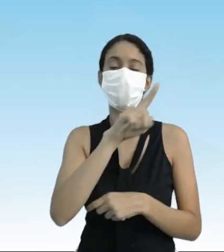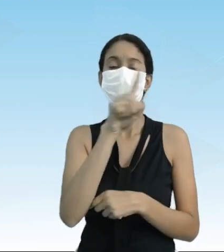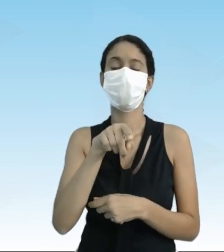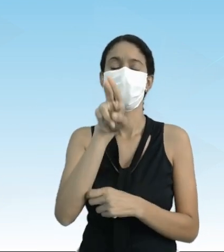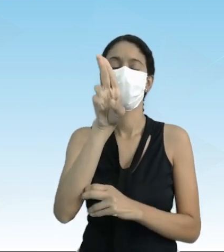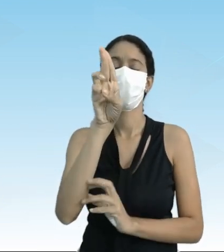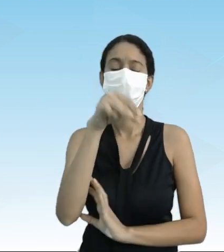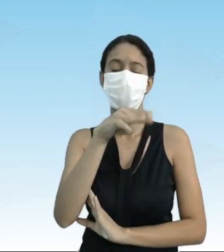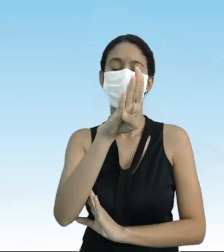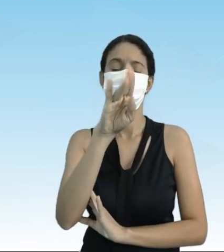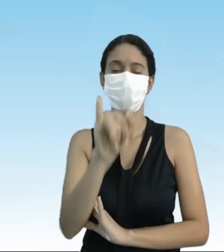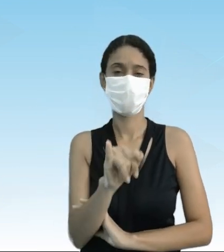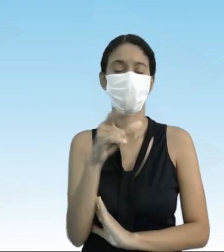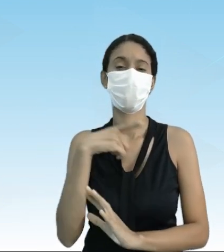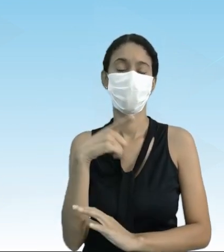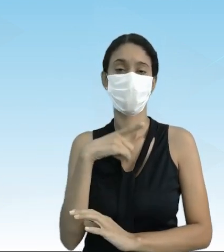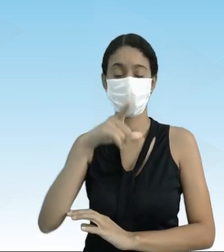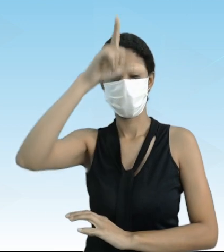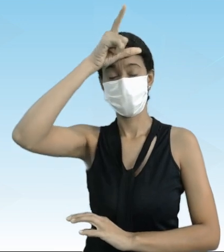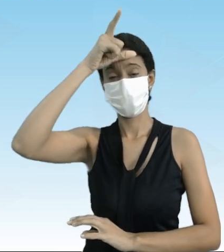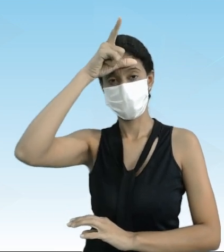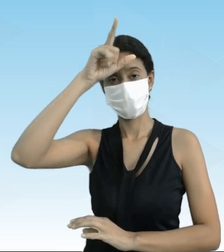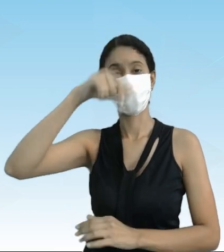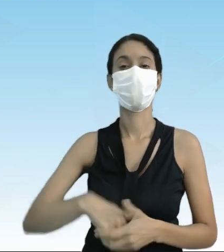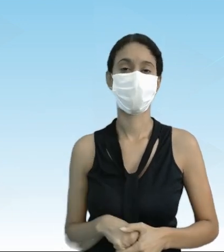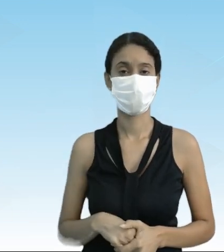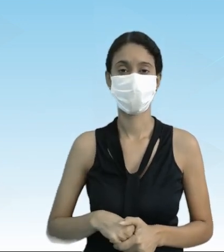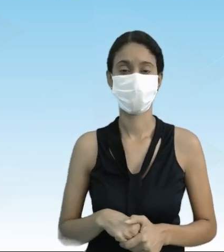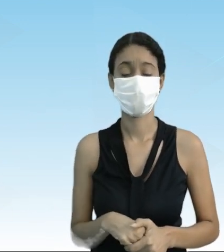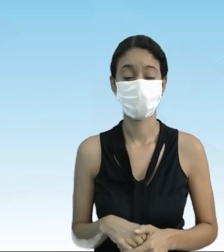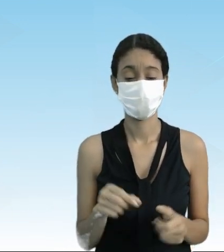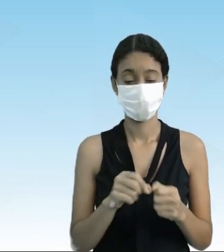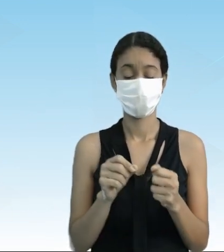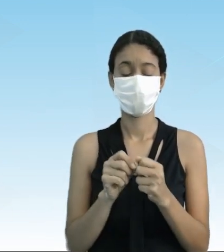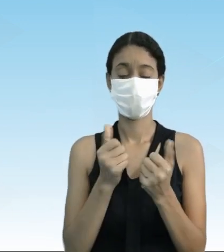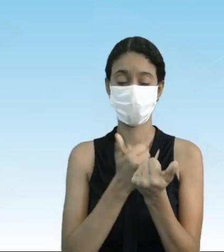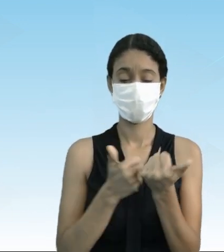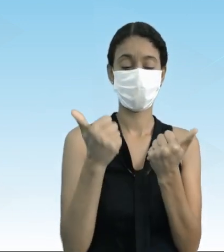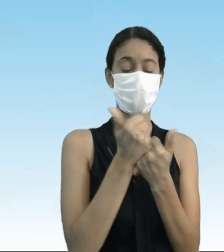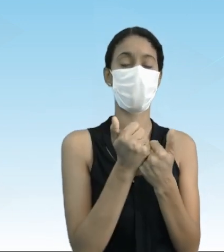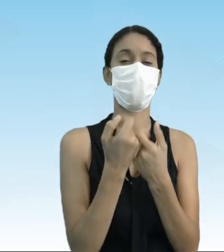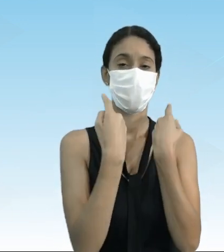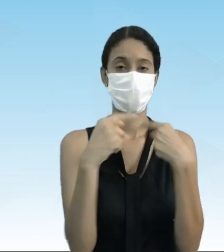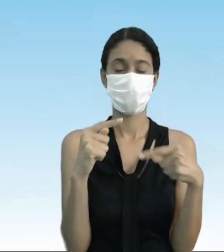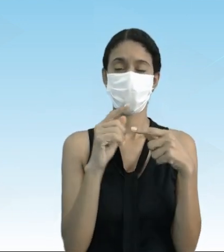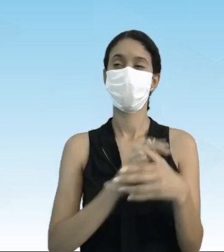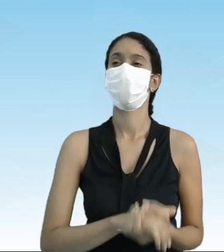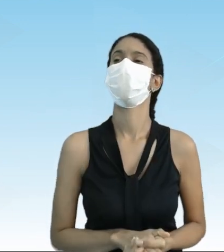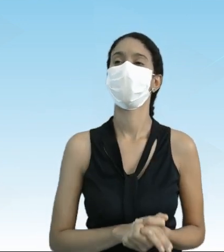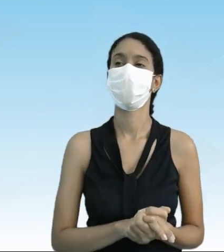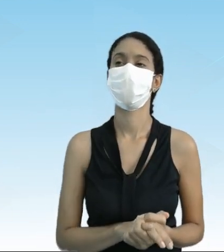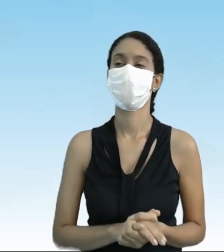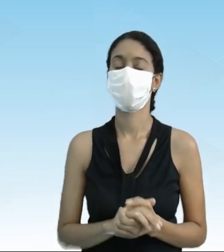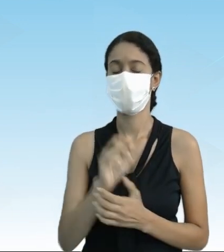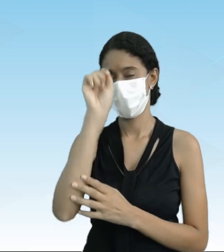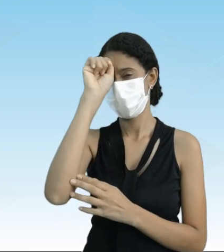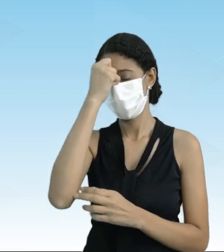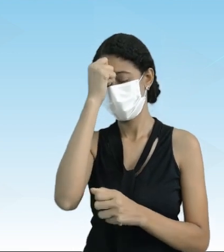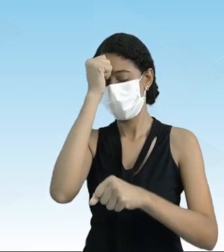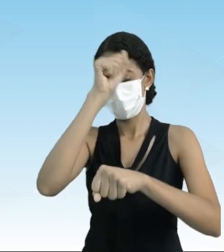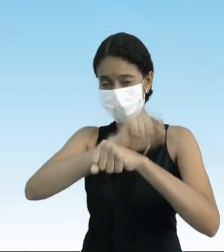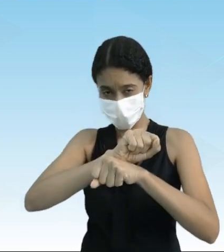um filme, certo, norte-americano, Crepúsculo. Aí, nesse caso, está se fazendo uma paródia,